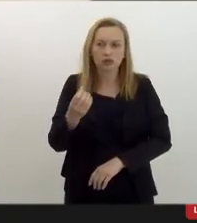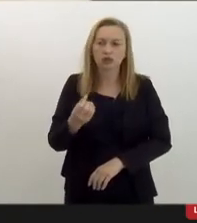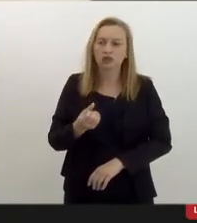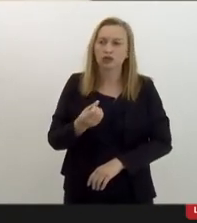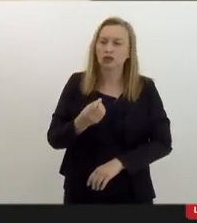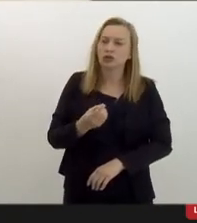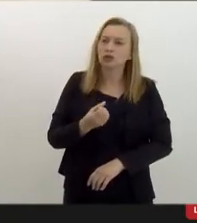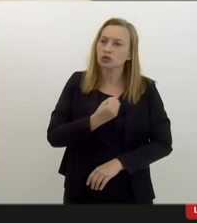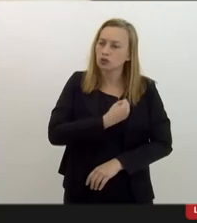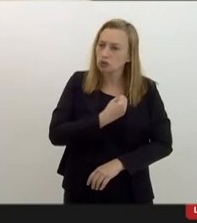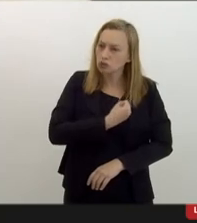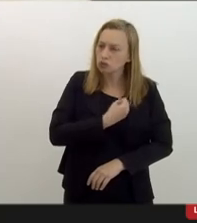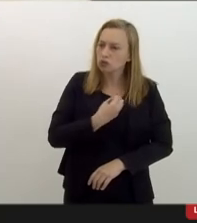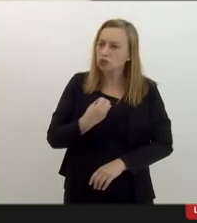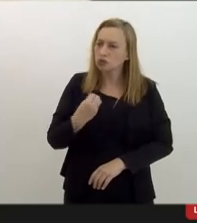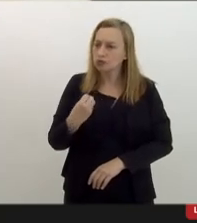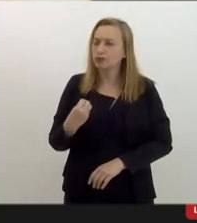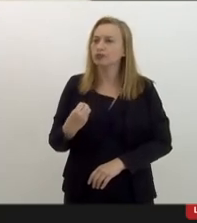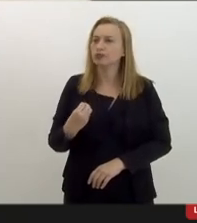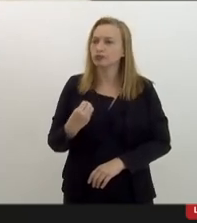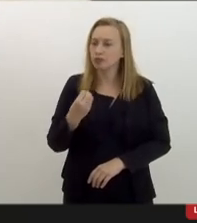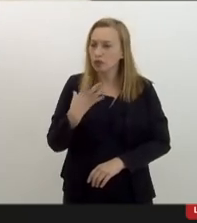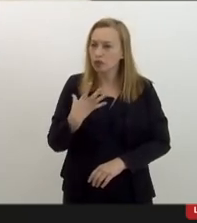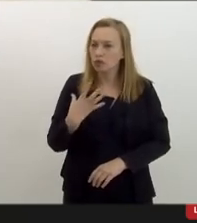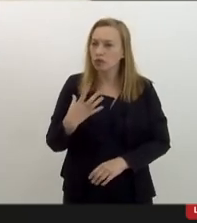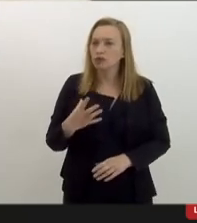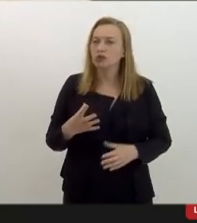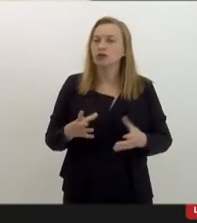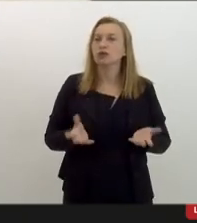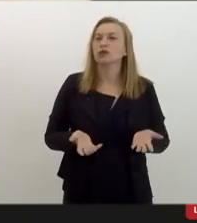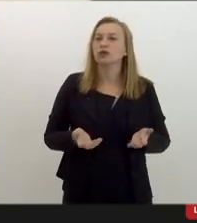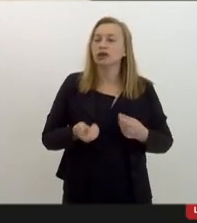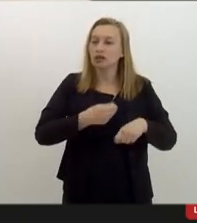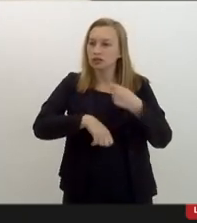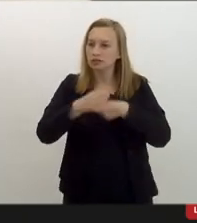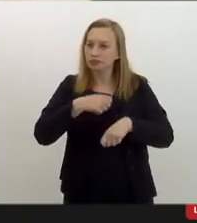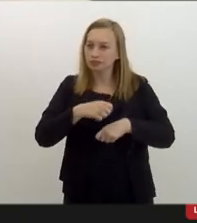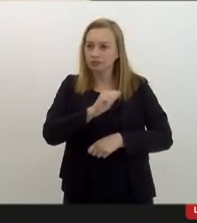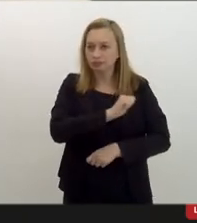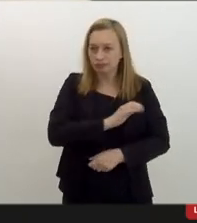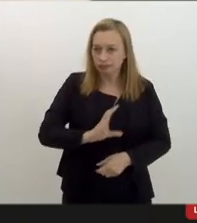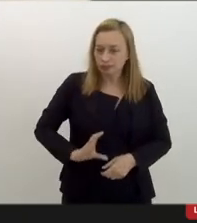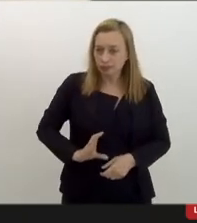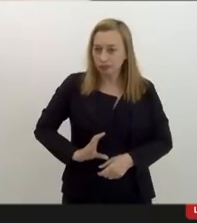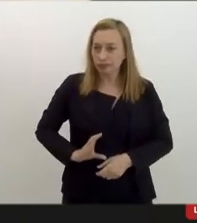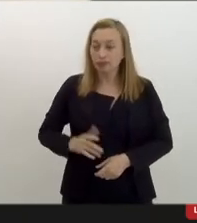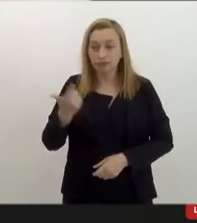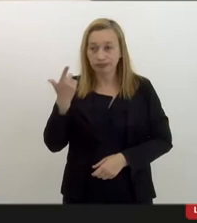às vezes são os patinetes